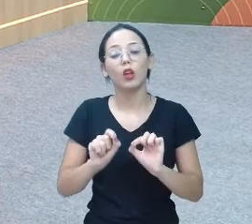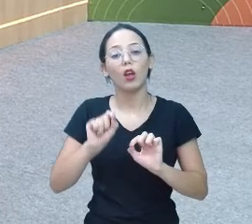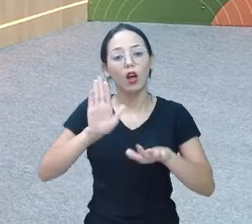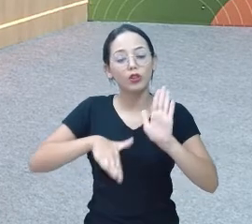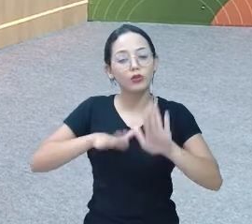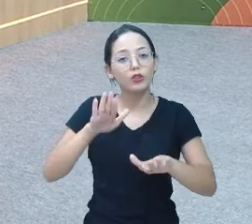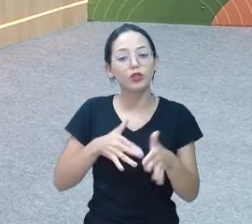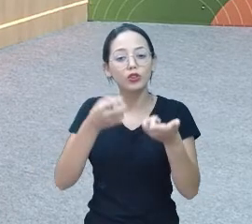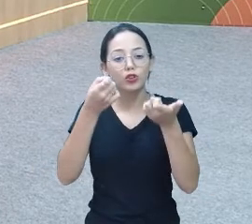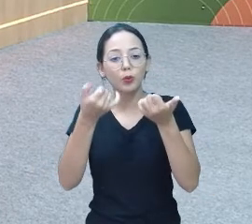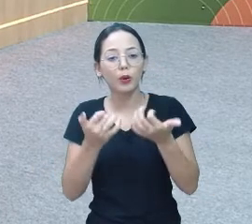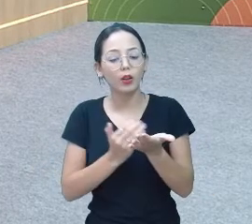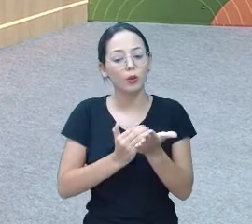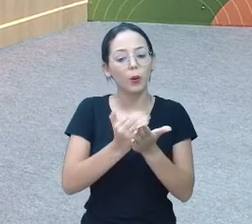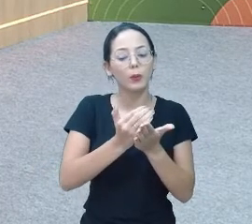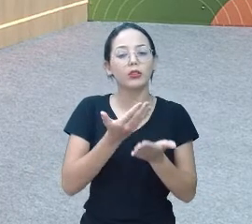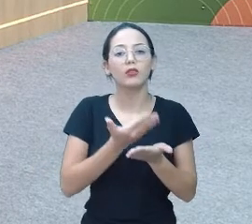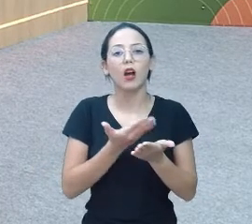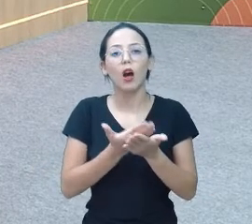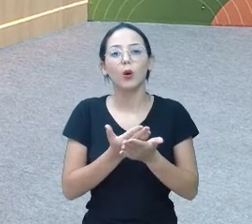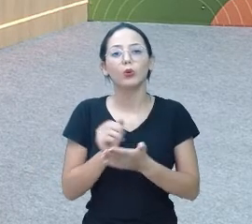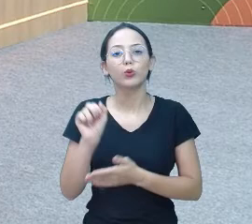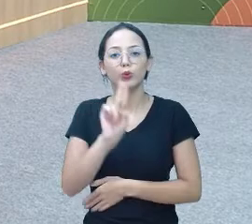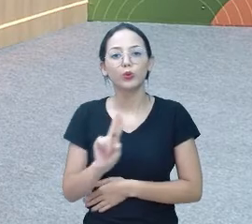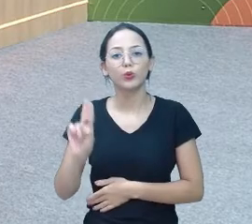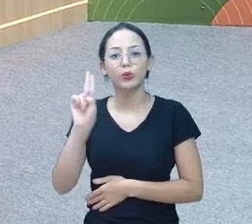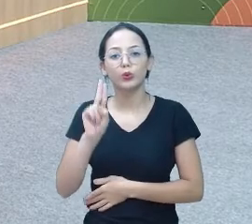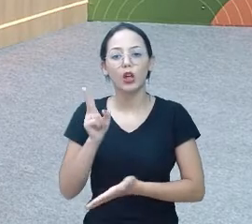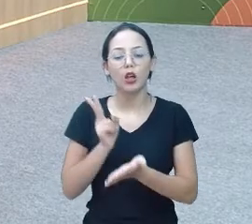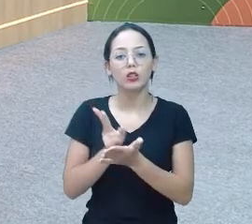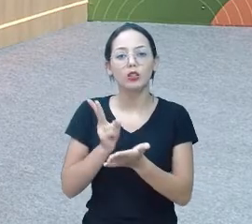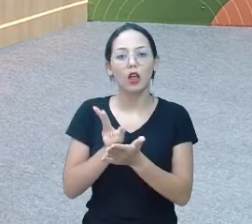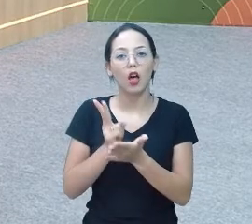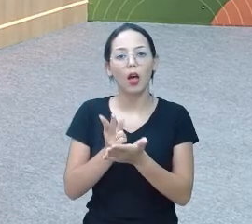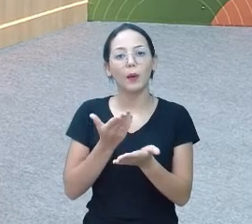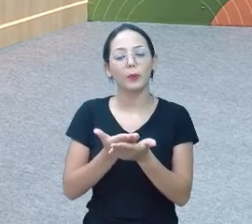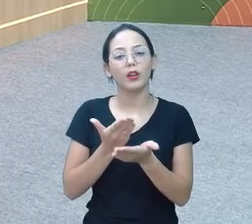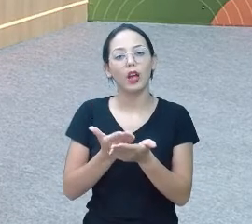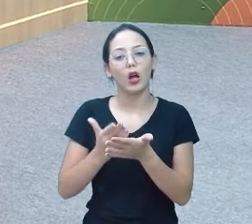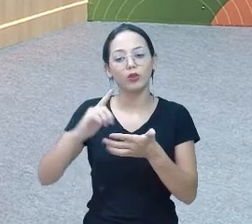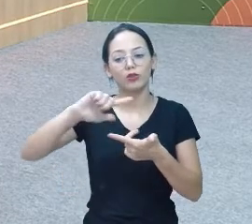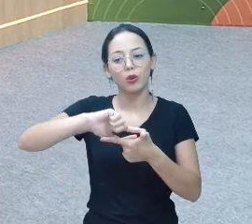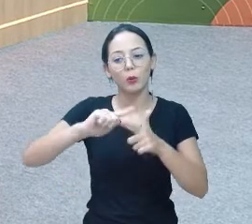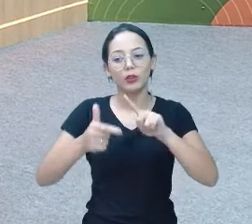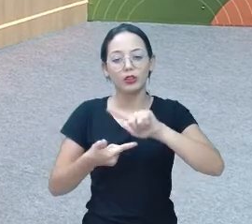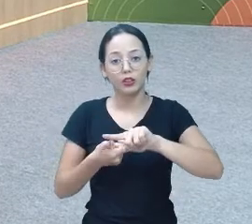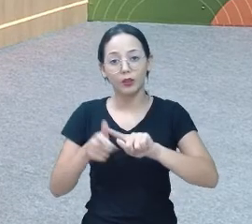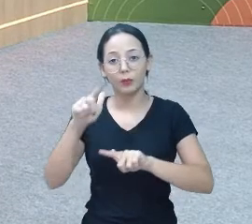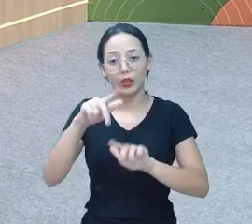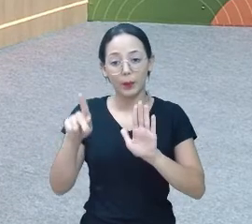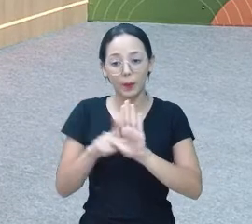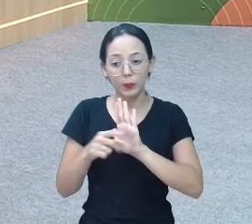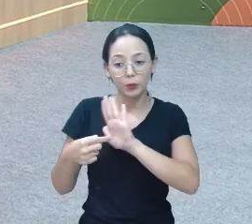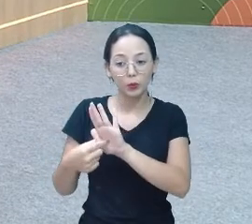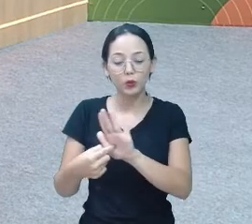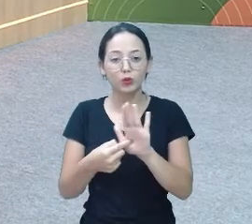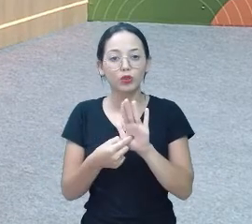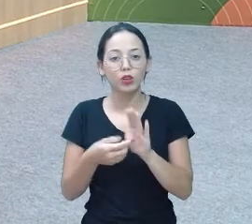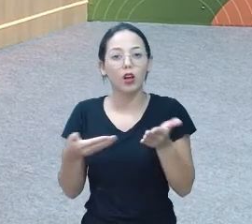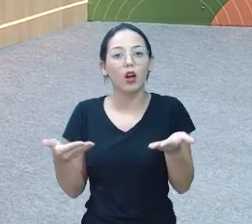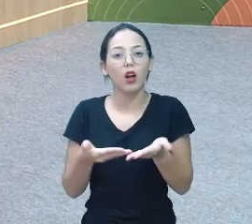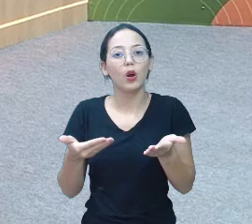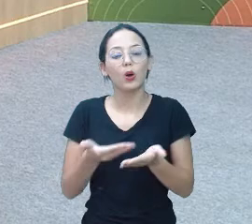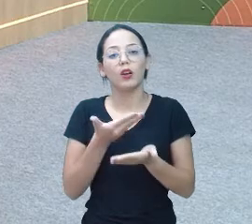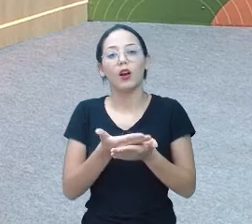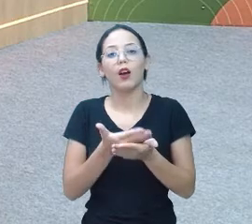falou nesse início da aula, a gente vai utilizar em todas as nossas aulas de geometria. É a ideia que a gente vai trazer nesse formato de